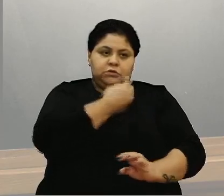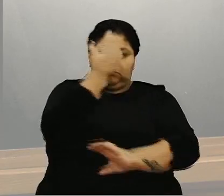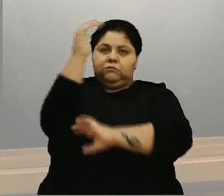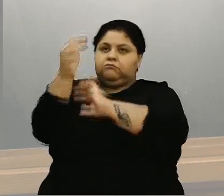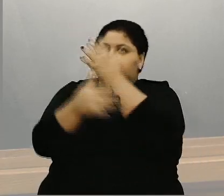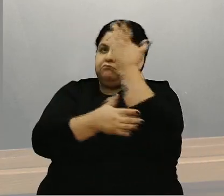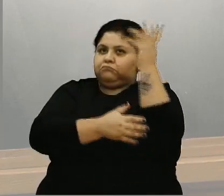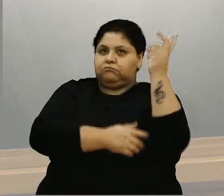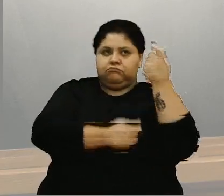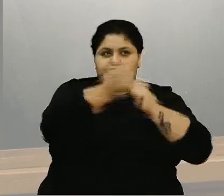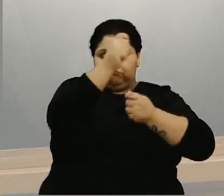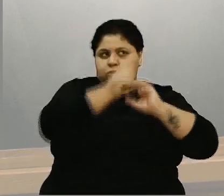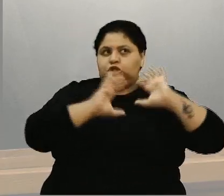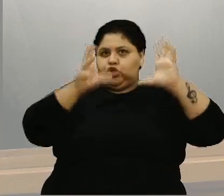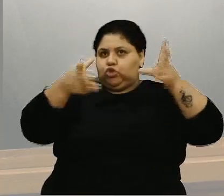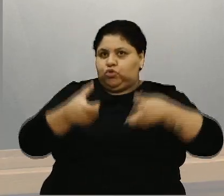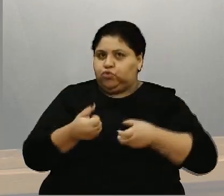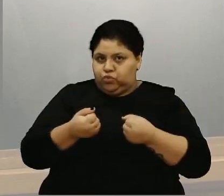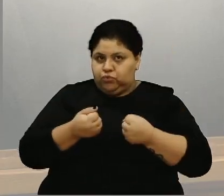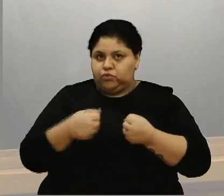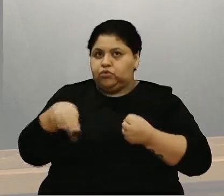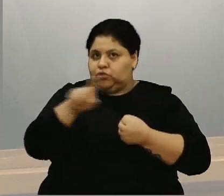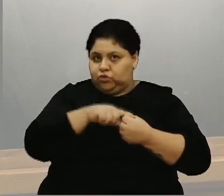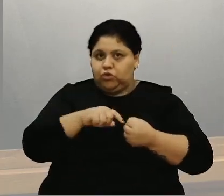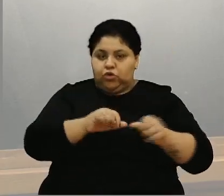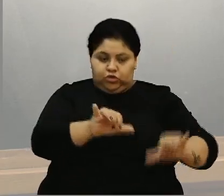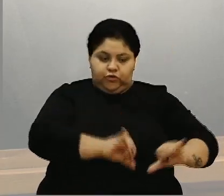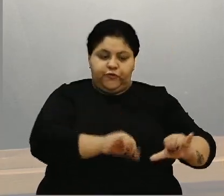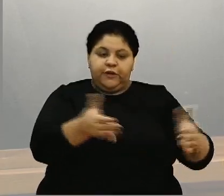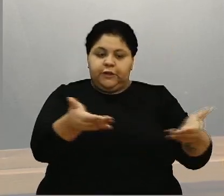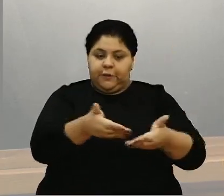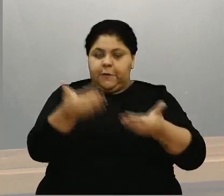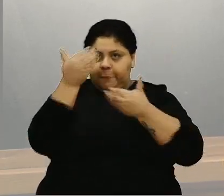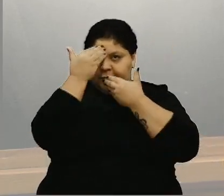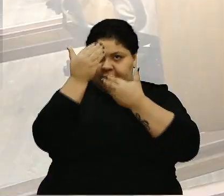de indústria, de tudo, do que nós estamos sofrendo nesse momento. Muito obrigada.